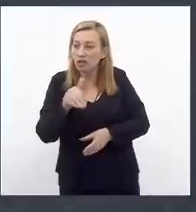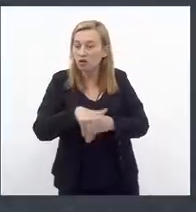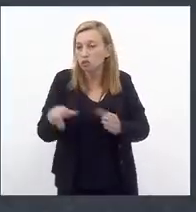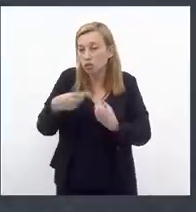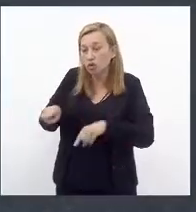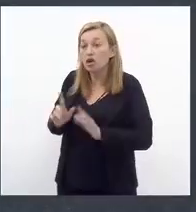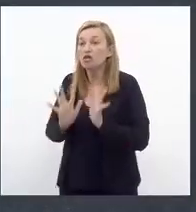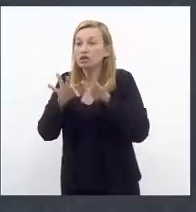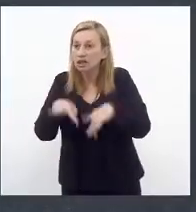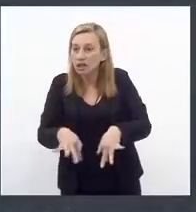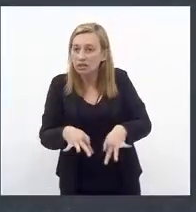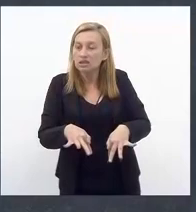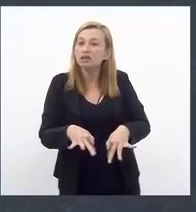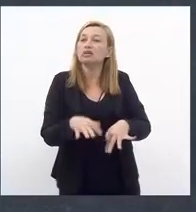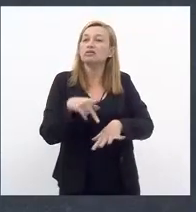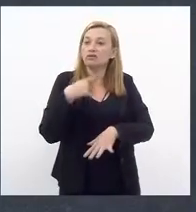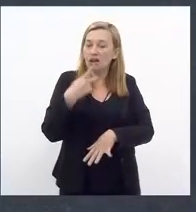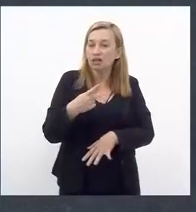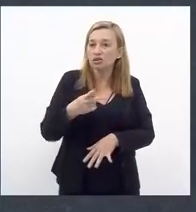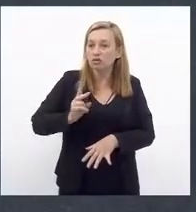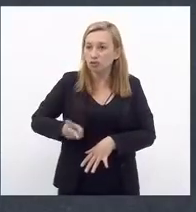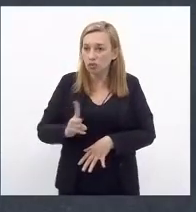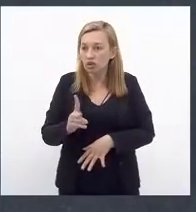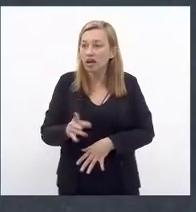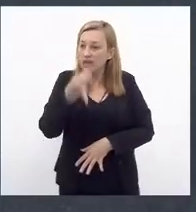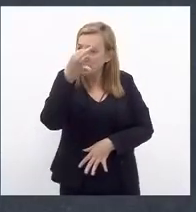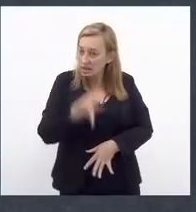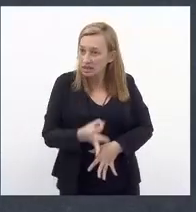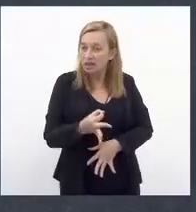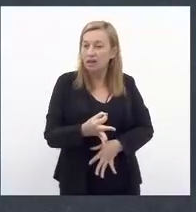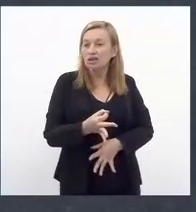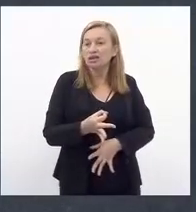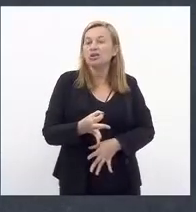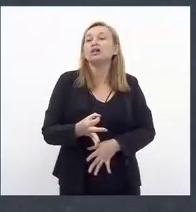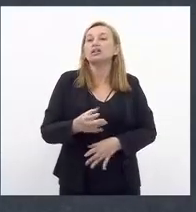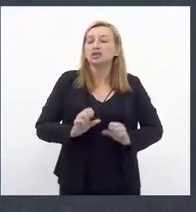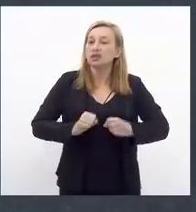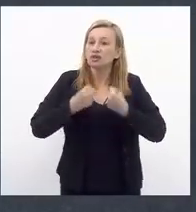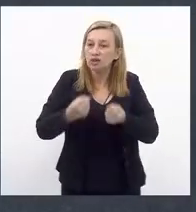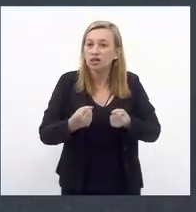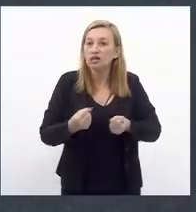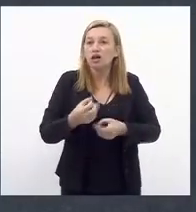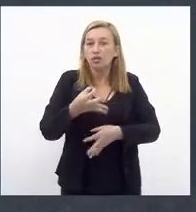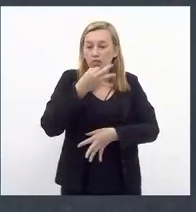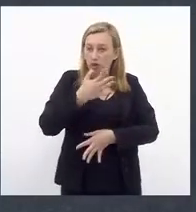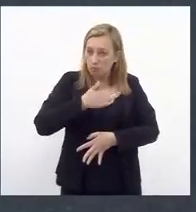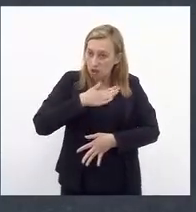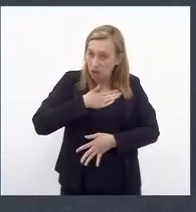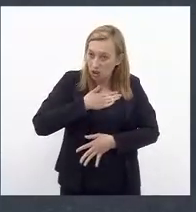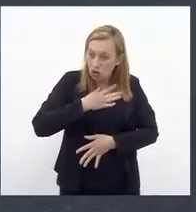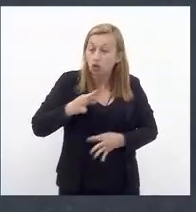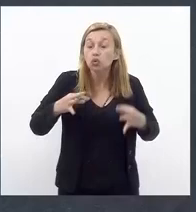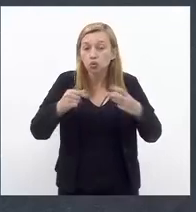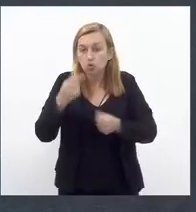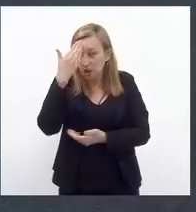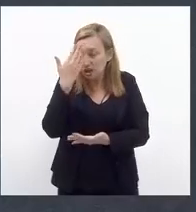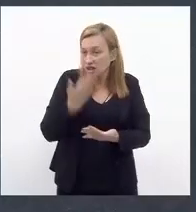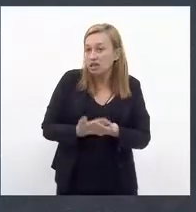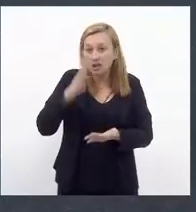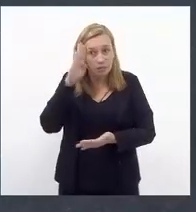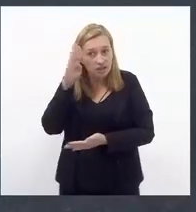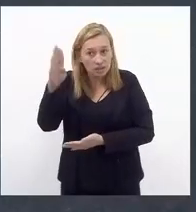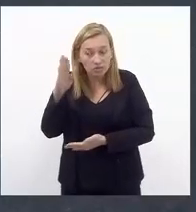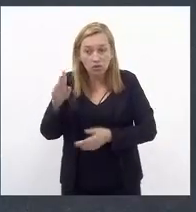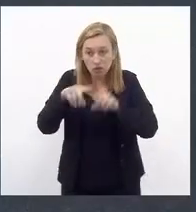contrário Então conclui destacando que vão me manter com muita serenidade defendendo as minhas posições defendendo aquilo que eu acredito que é